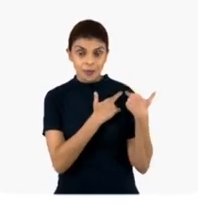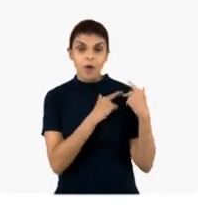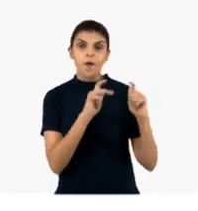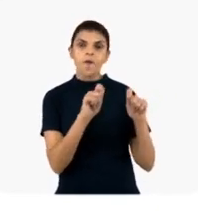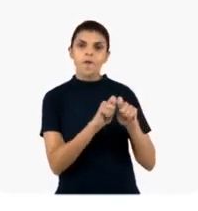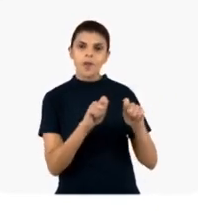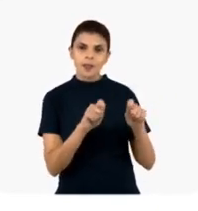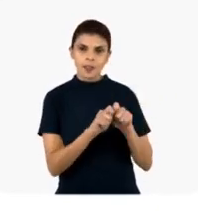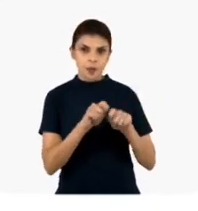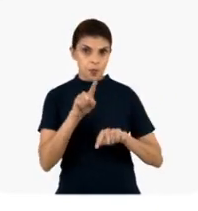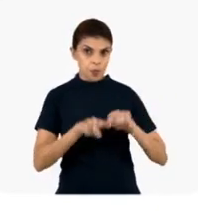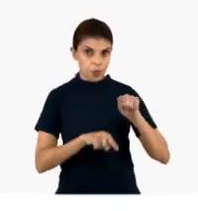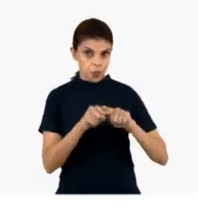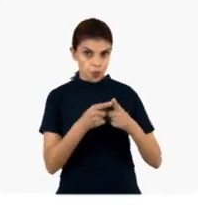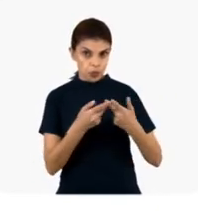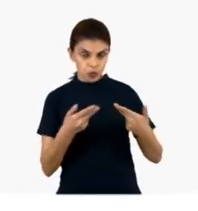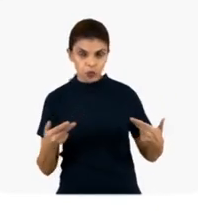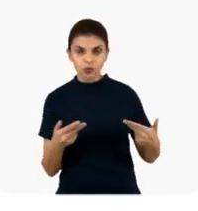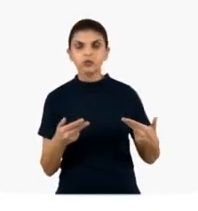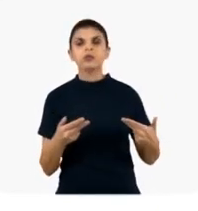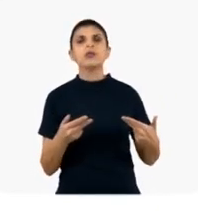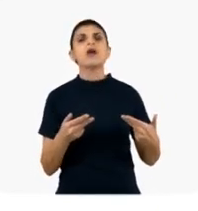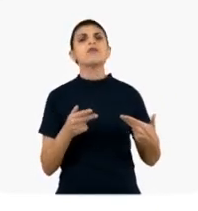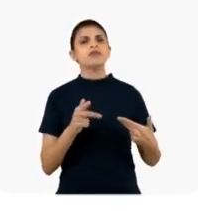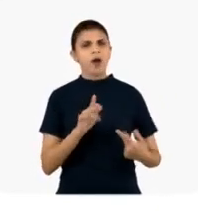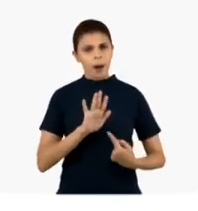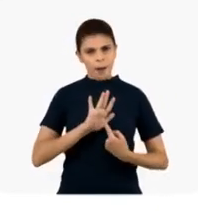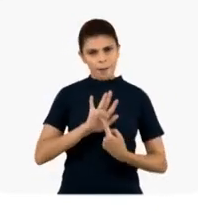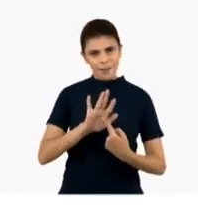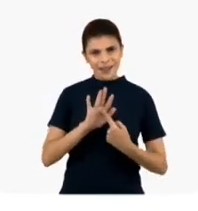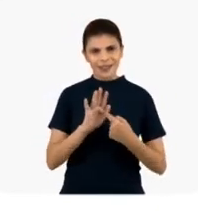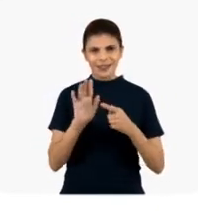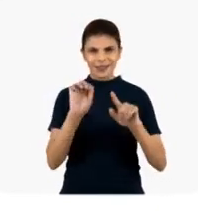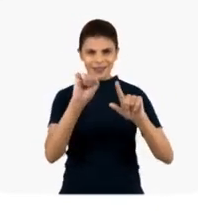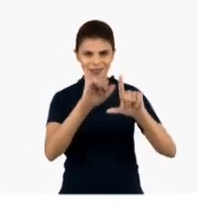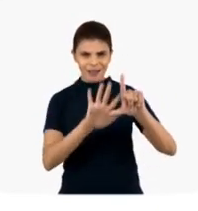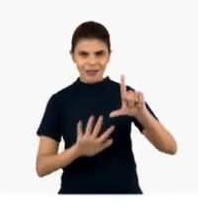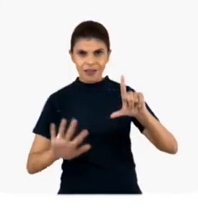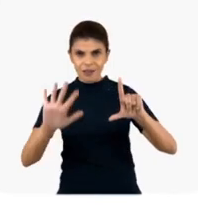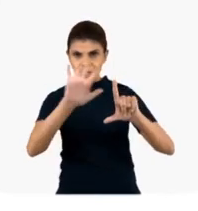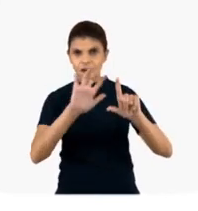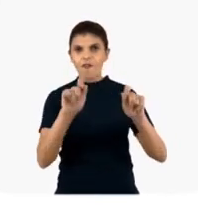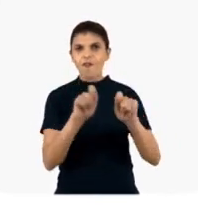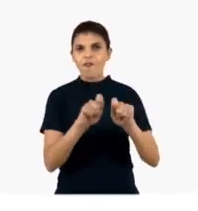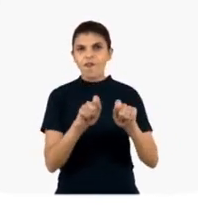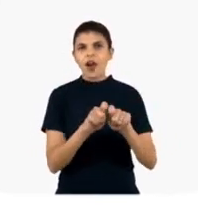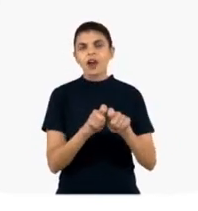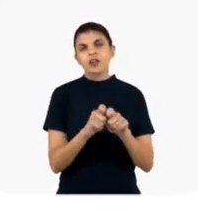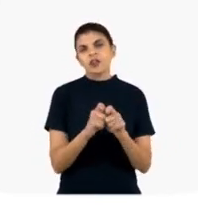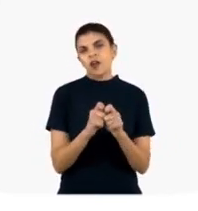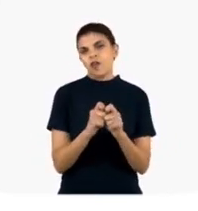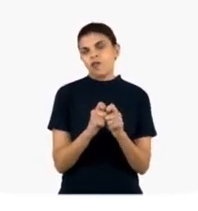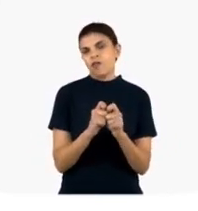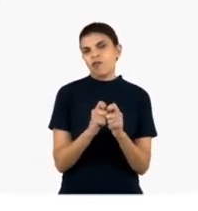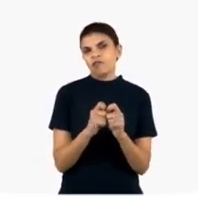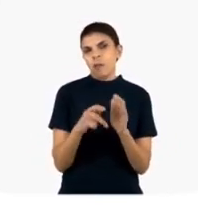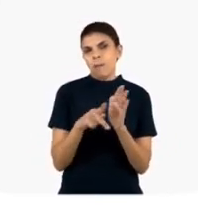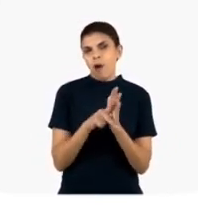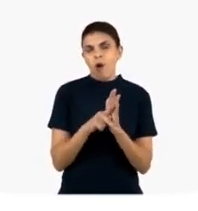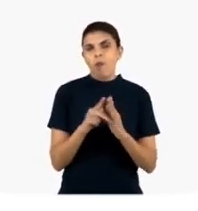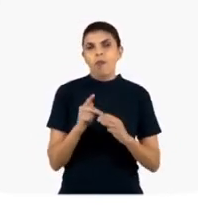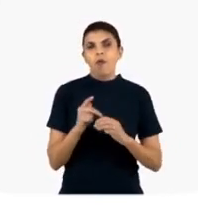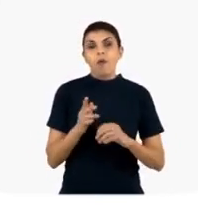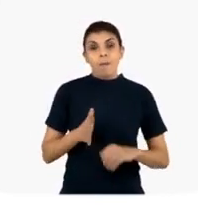para o desenvolvimento do meu produto. Nesse exemplo que estou apresentando para vocês, a gente considerou um procarioto,